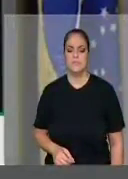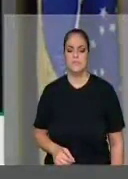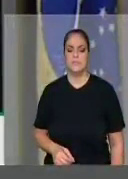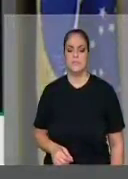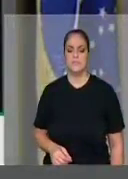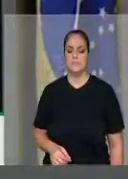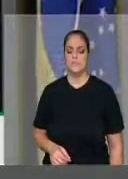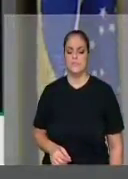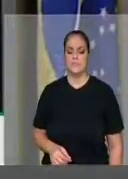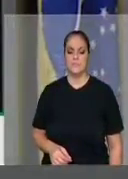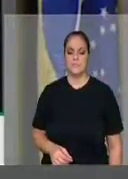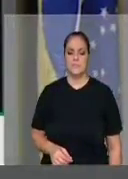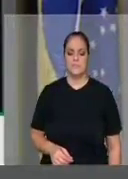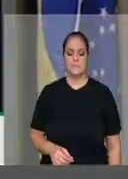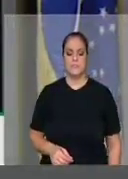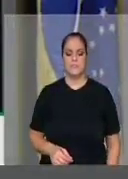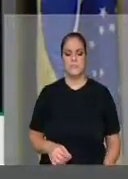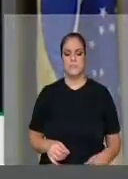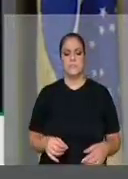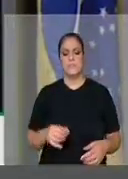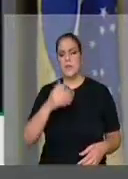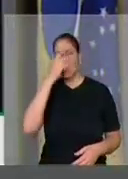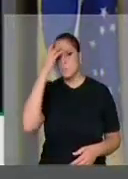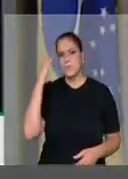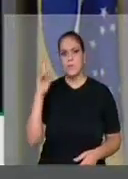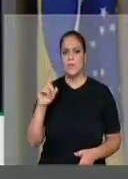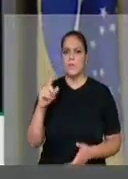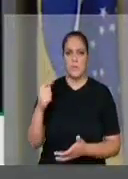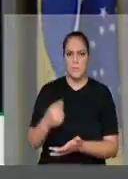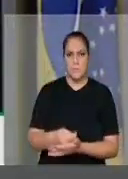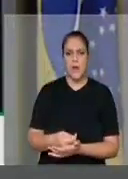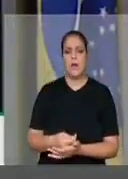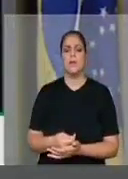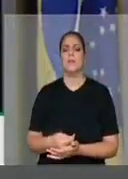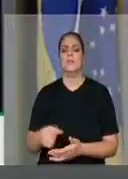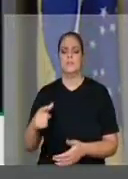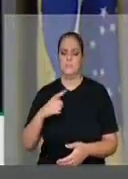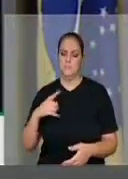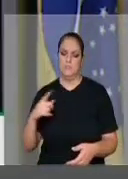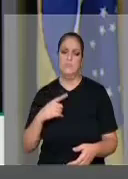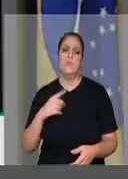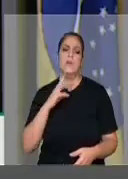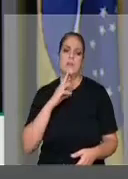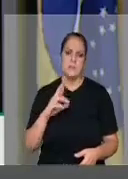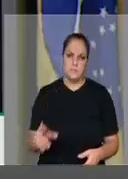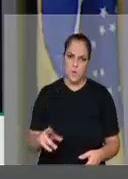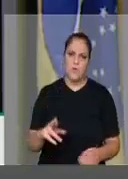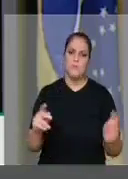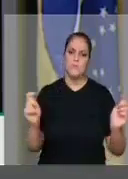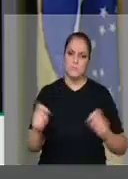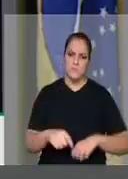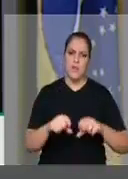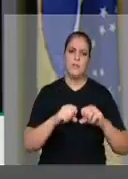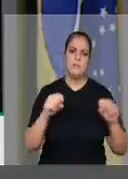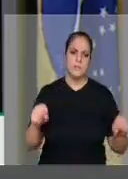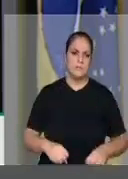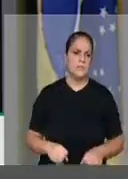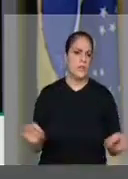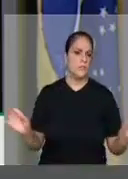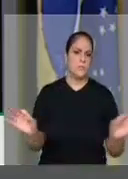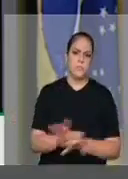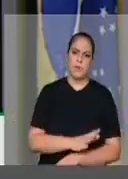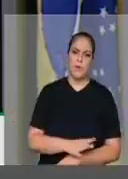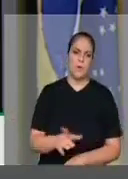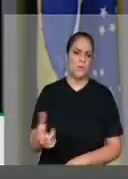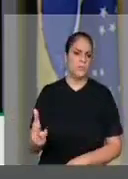cobrança online. Combater a sonegação, o sistema combate, que vai fechar o cerco